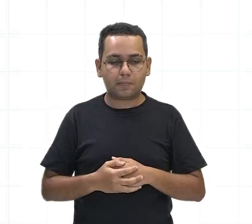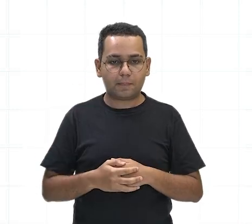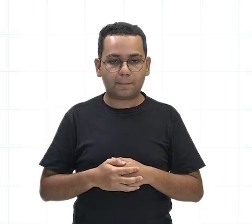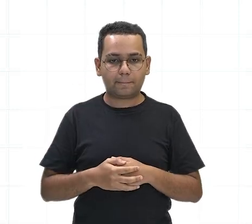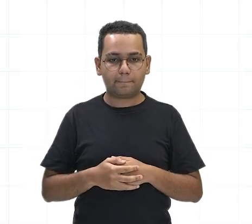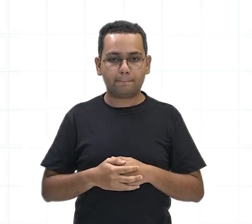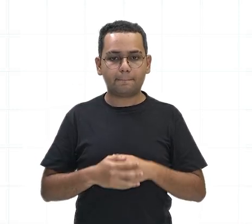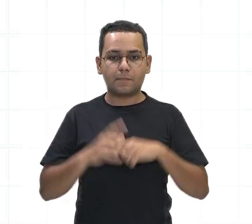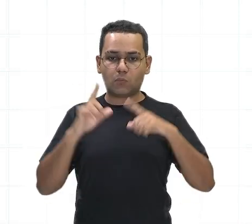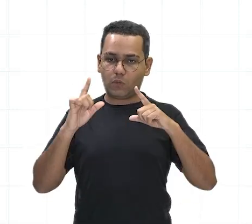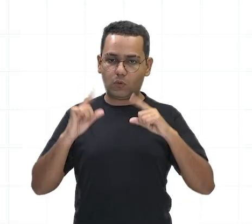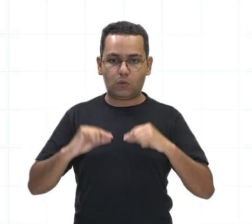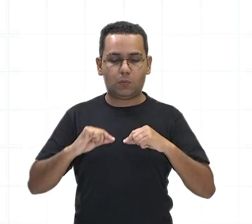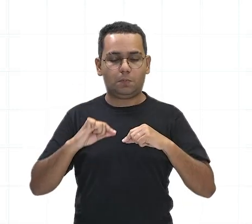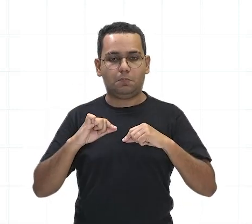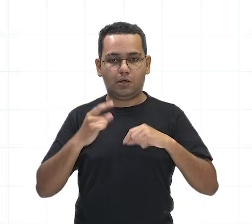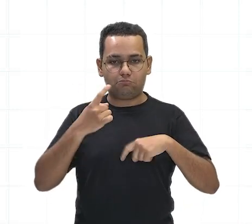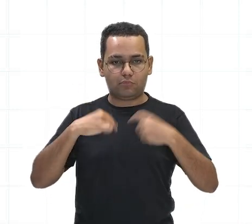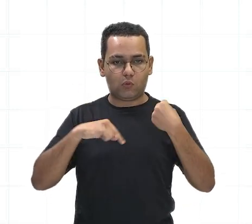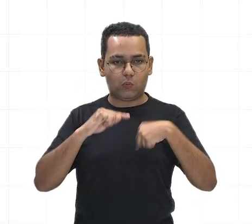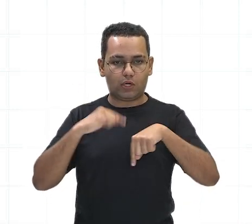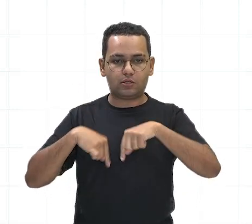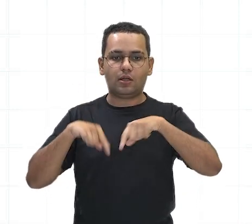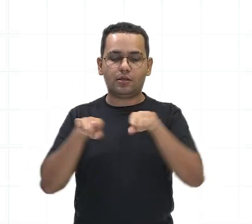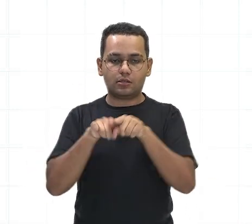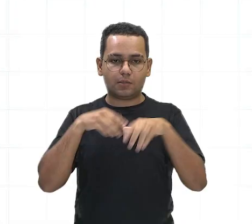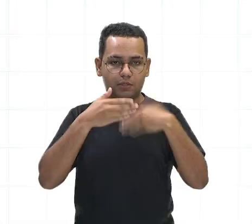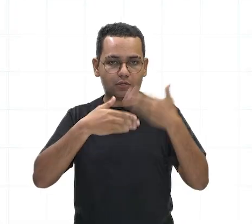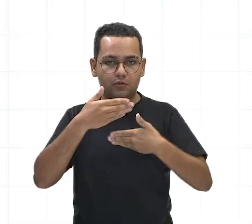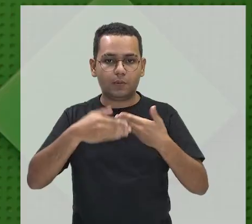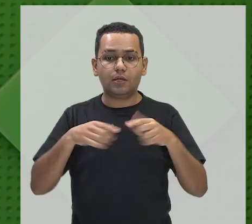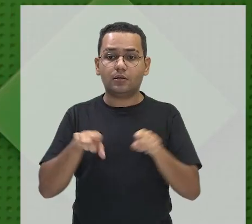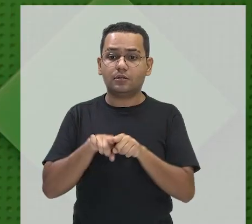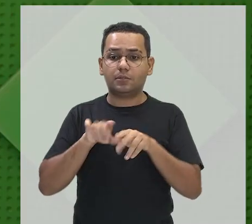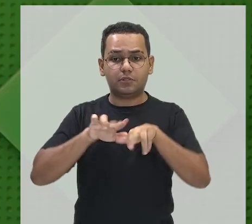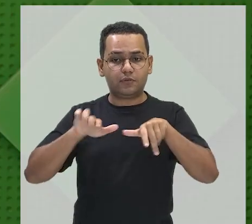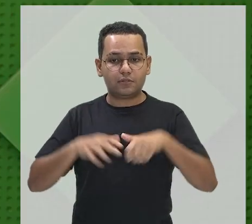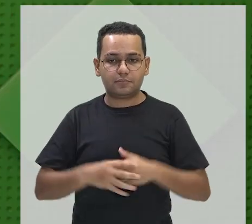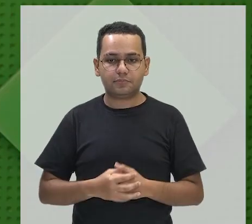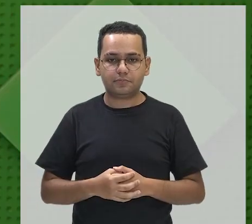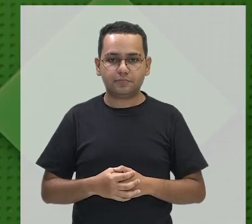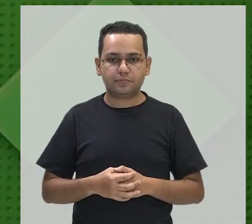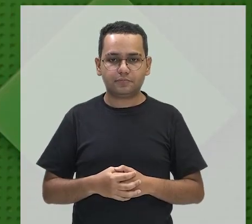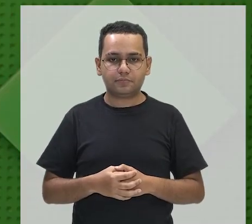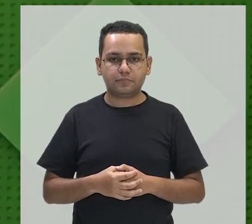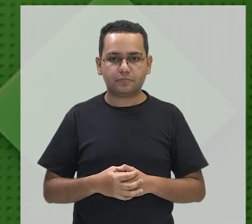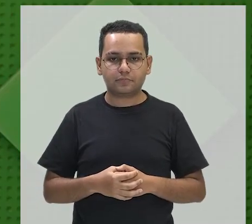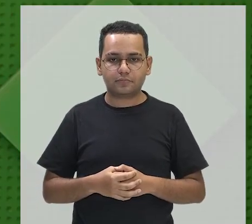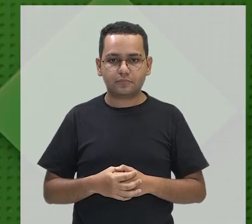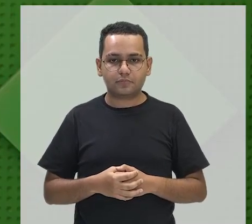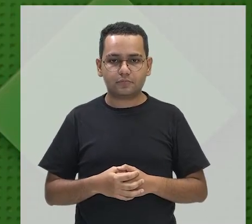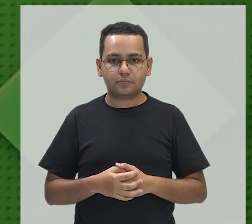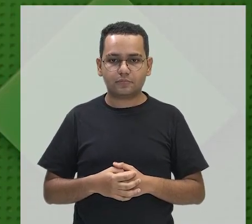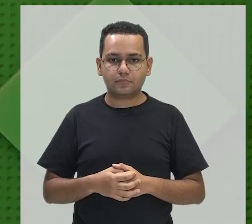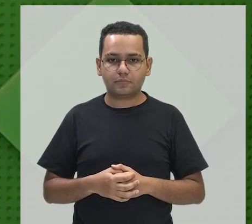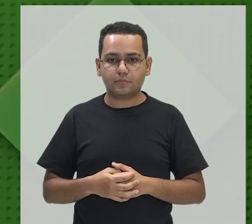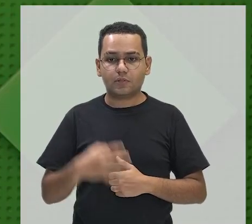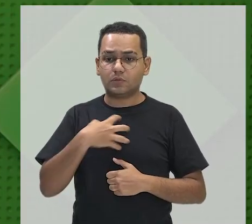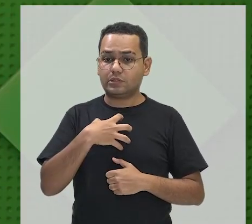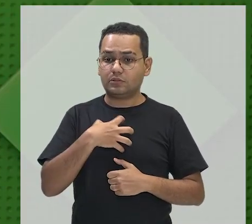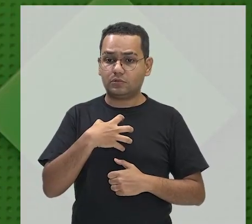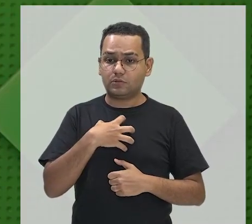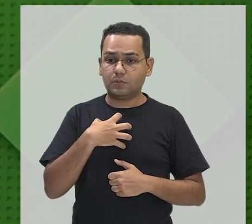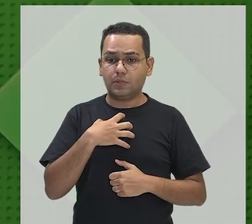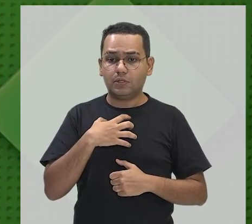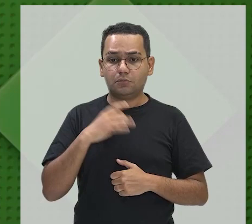muscular e o ressecamento dos olhos, né? Então, são diversos sintomas aí relacionados com a hanseníase, não somente aquele onde